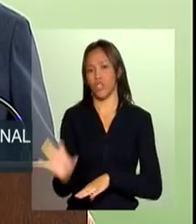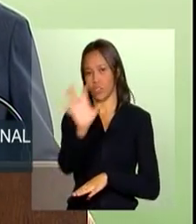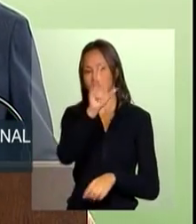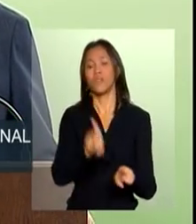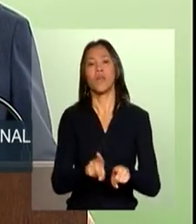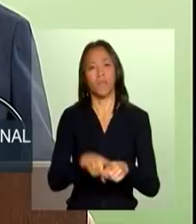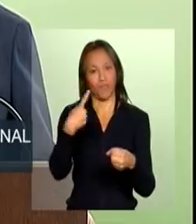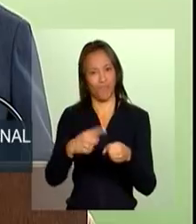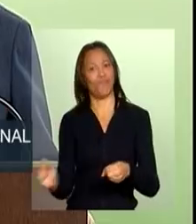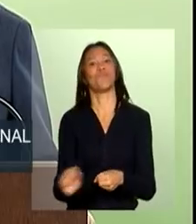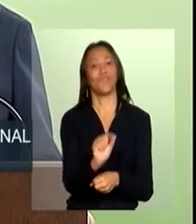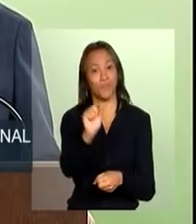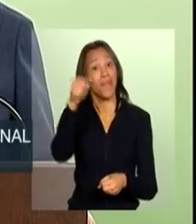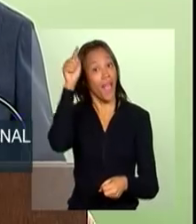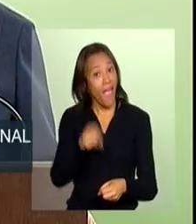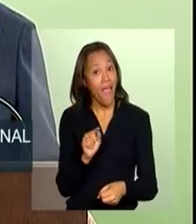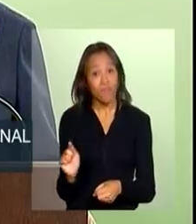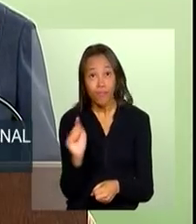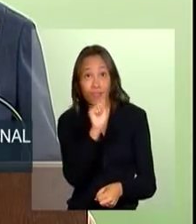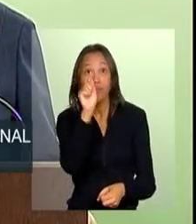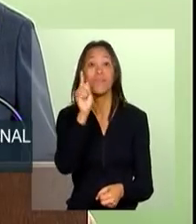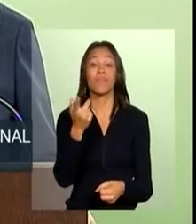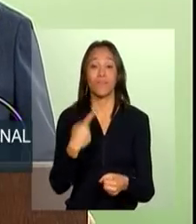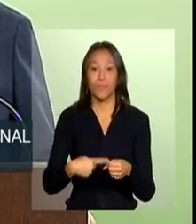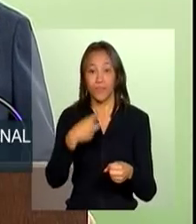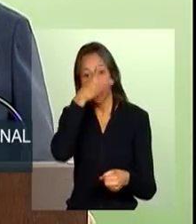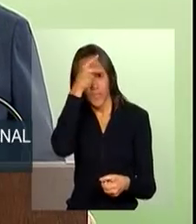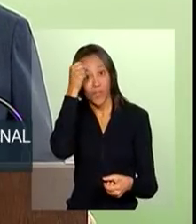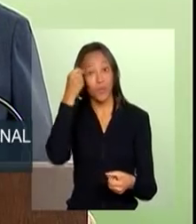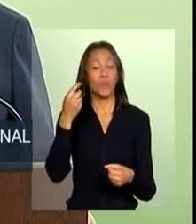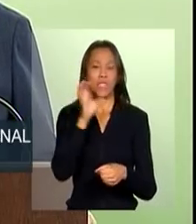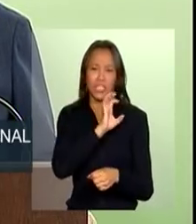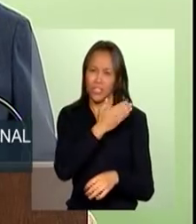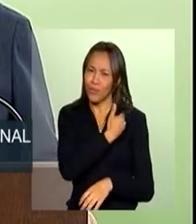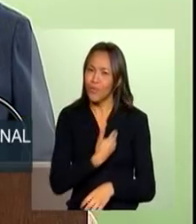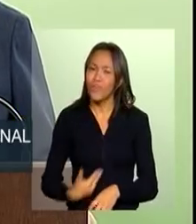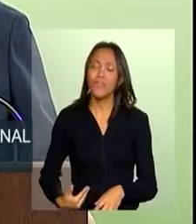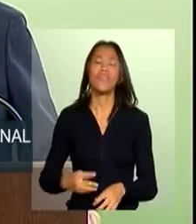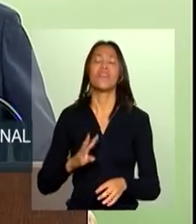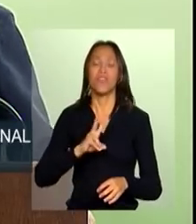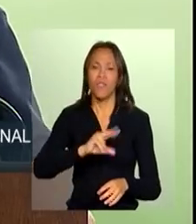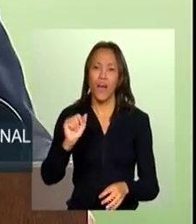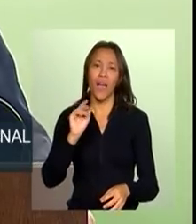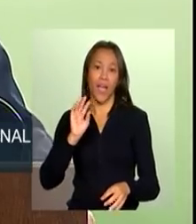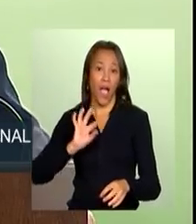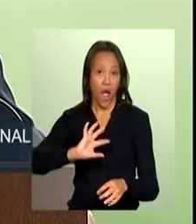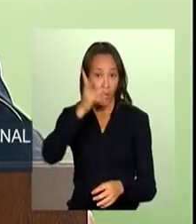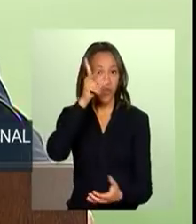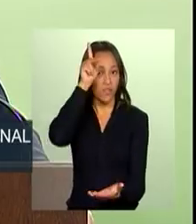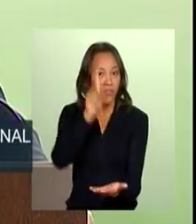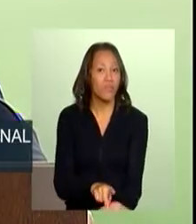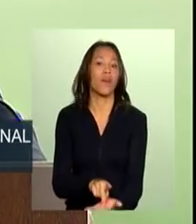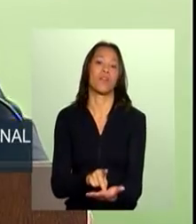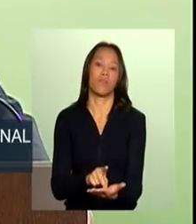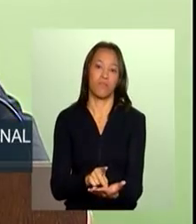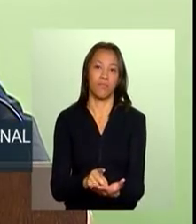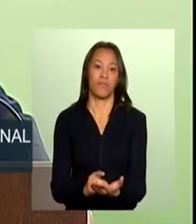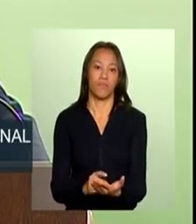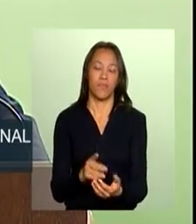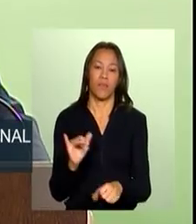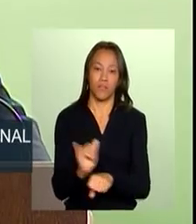municípios, porque são eles que efetivem executam essas tarefas.